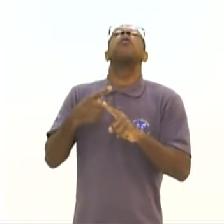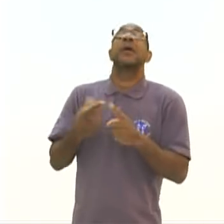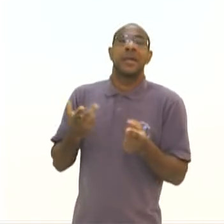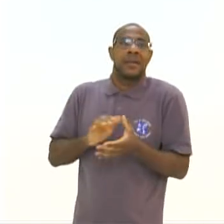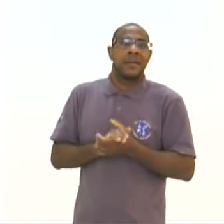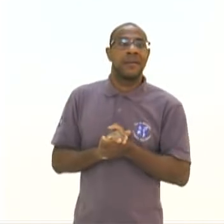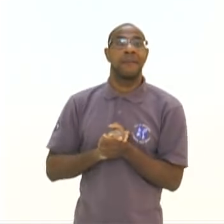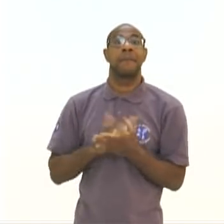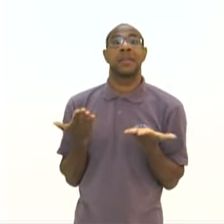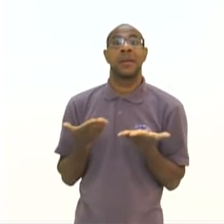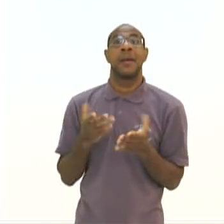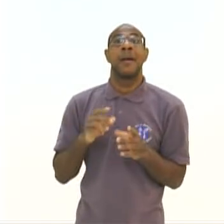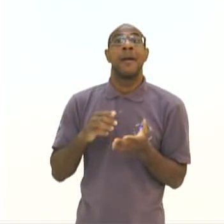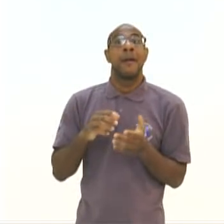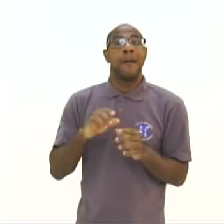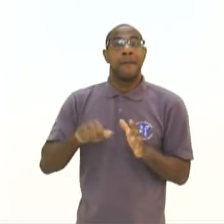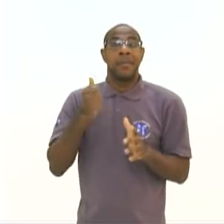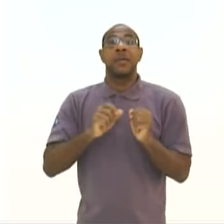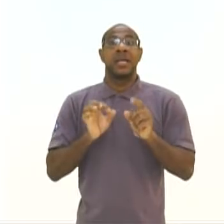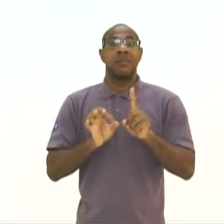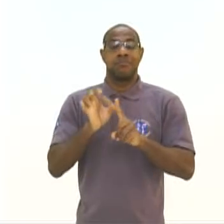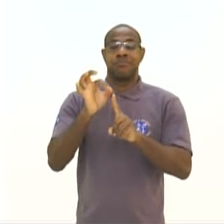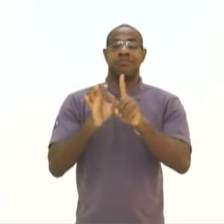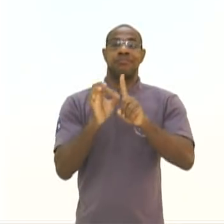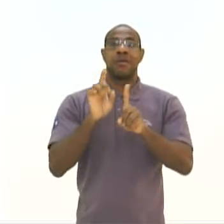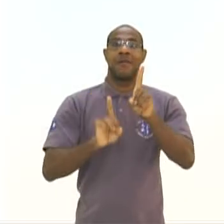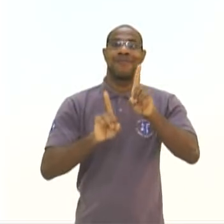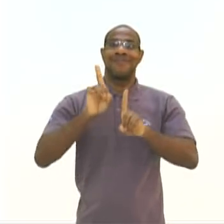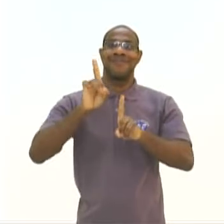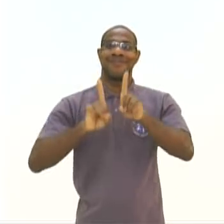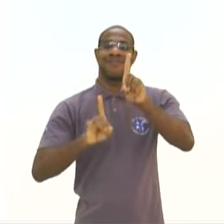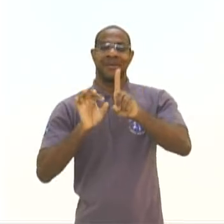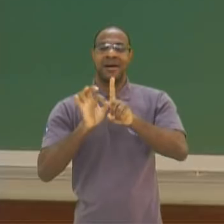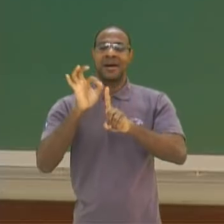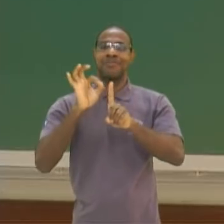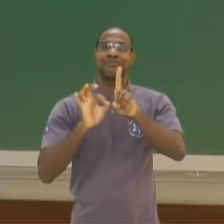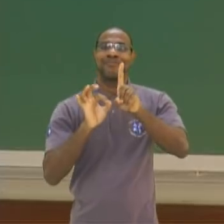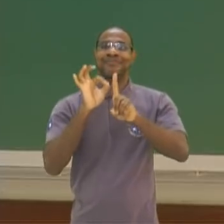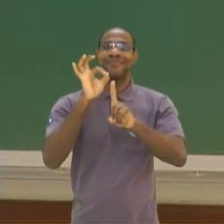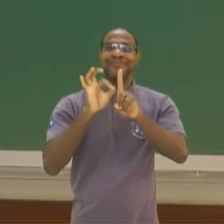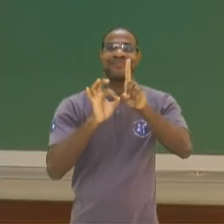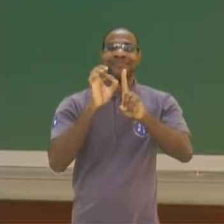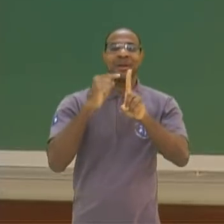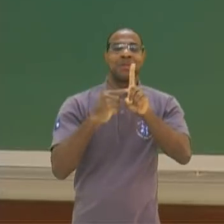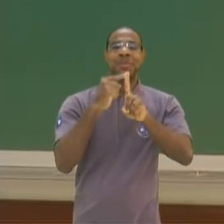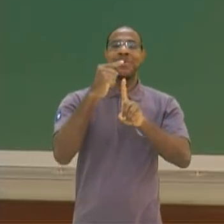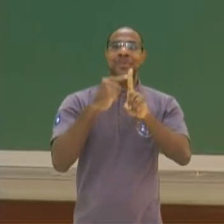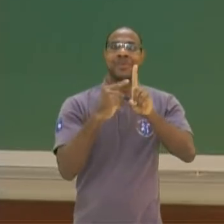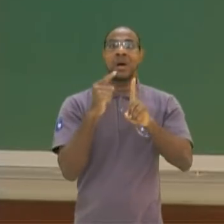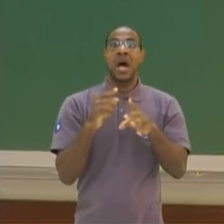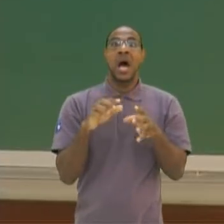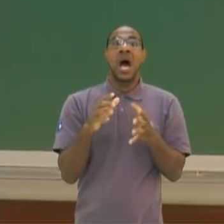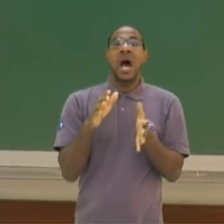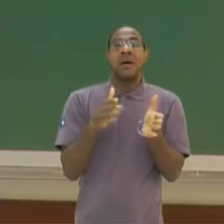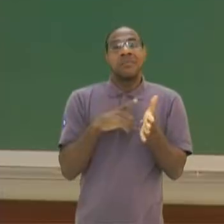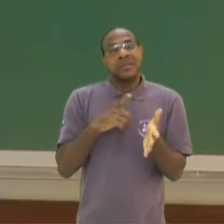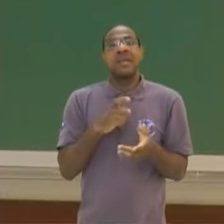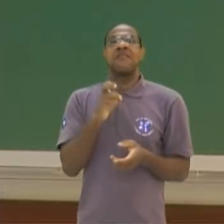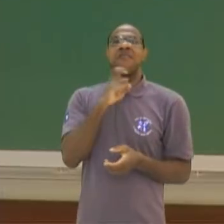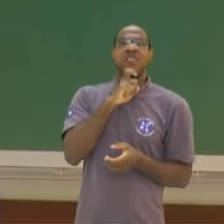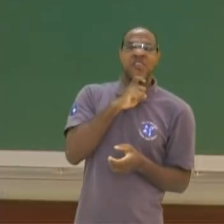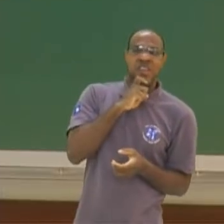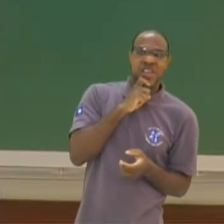a variação da temperatura. Nós vamos perceber que algumas regiões da nossa atmosfera são mais frias e outras